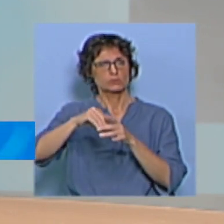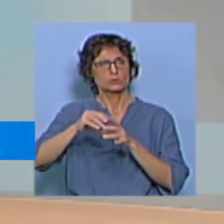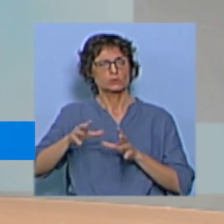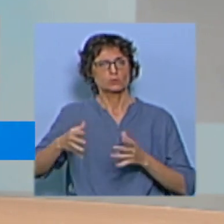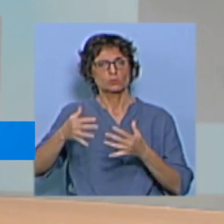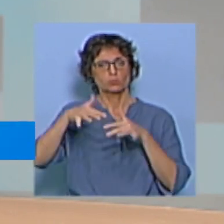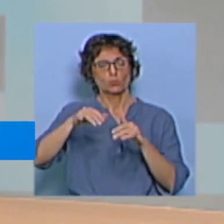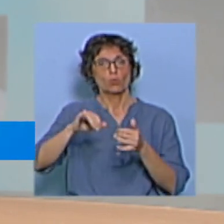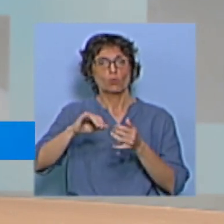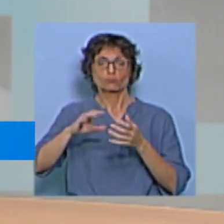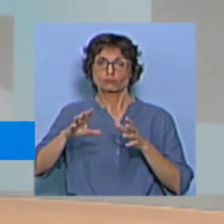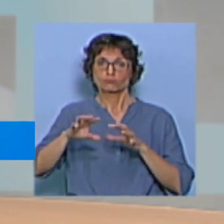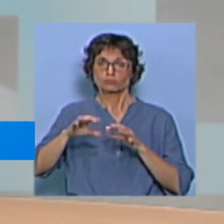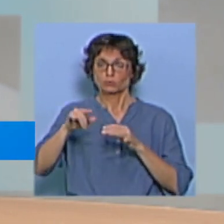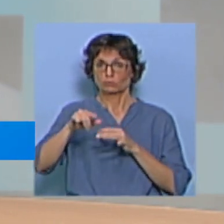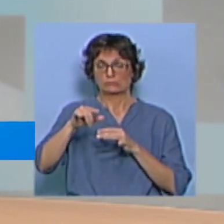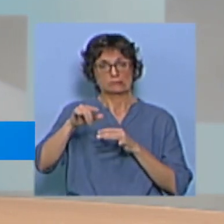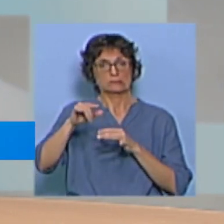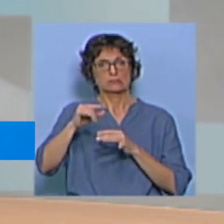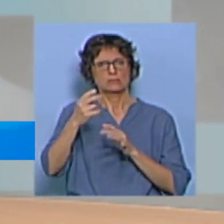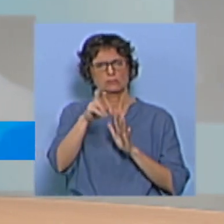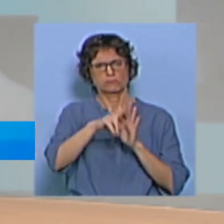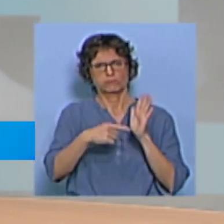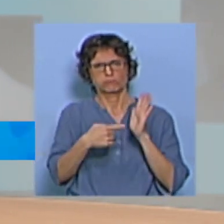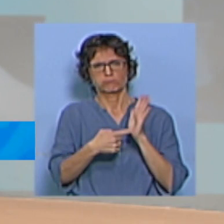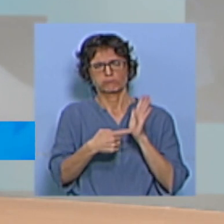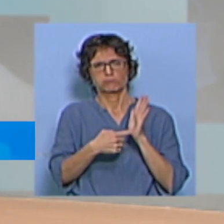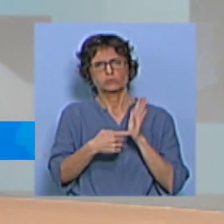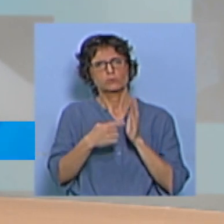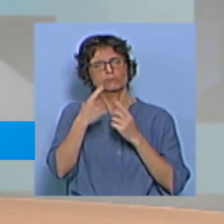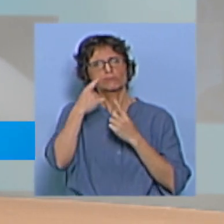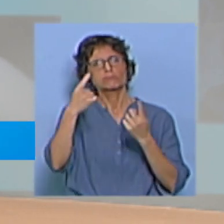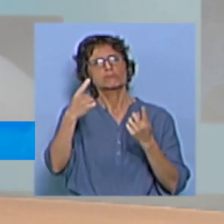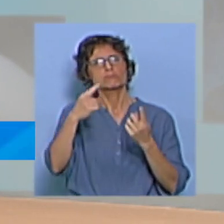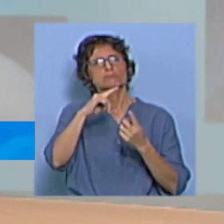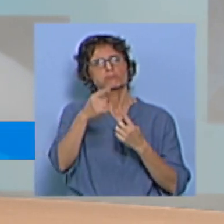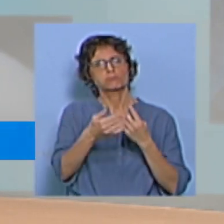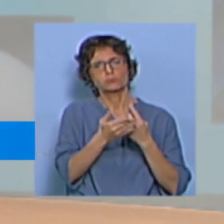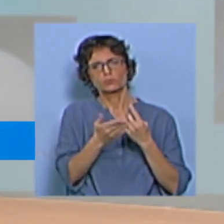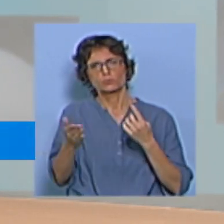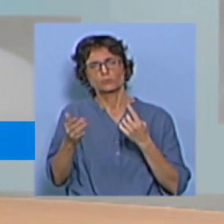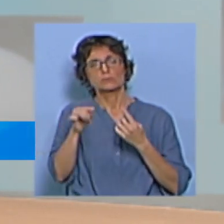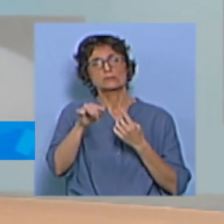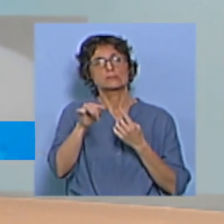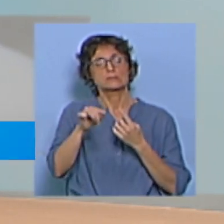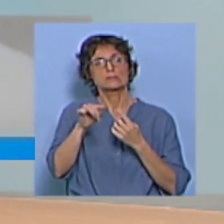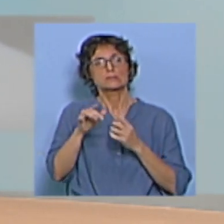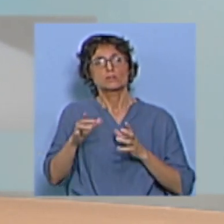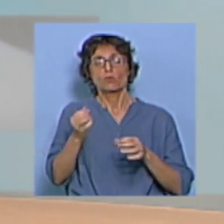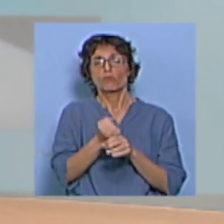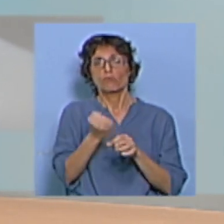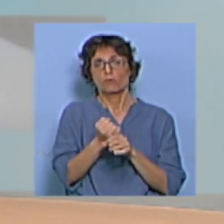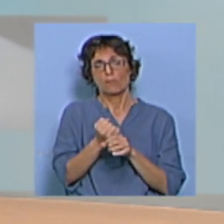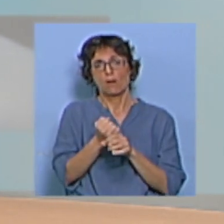2020-2023 e publicou um documento, Recomeçar e Reconstruir. Trabalhos numa Assembleia Plenária mais breve que o secretário e porta-voz